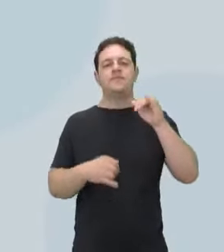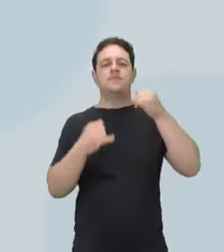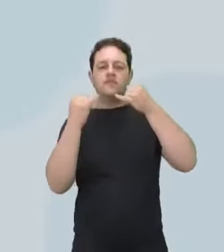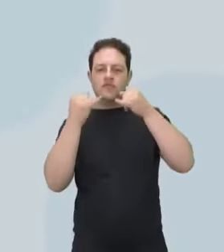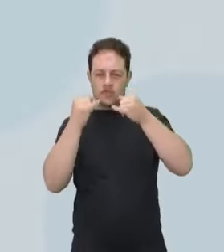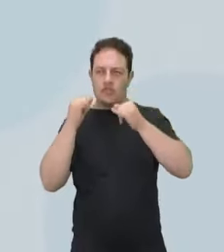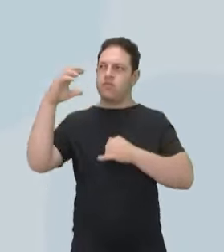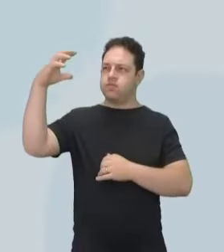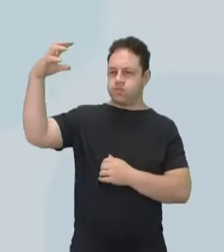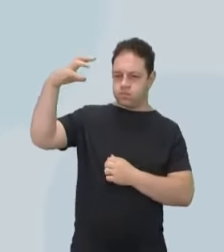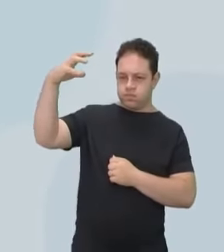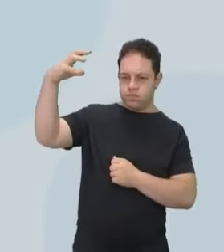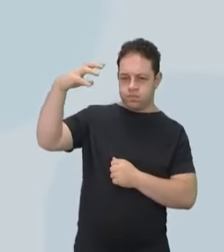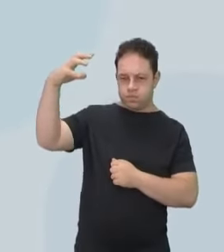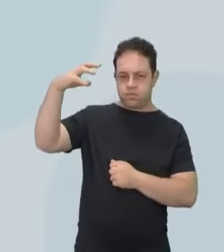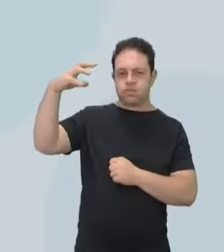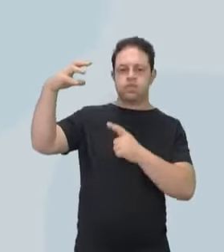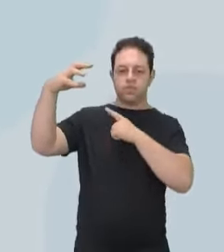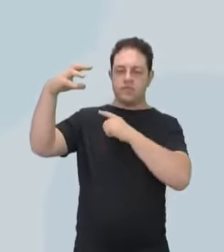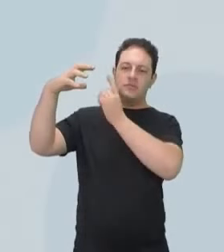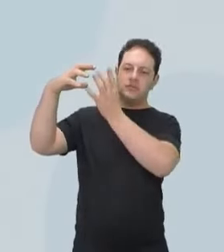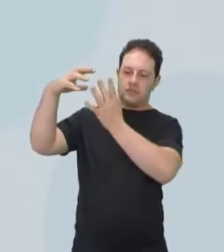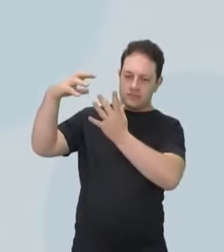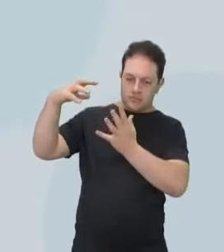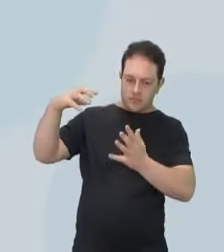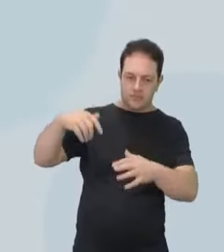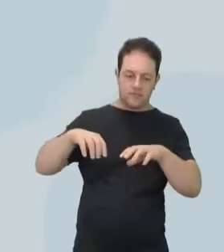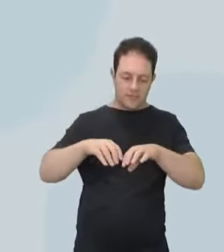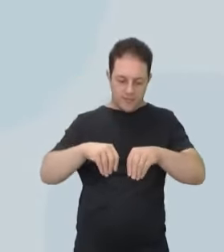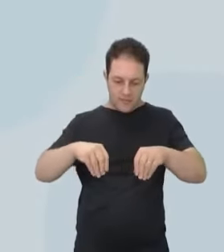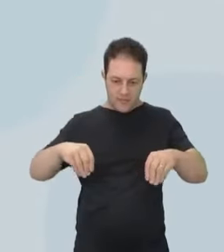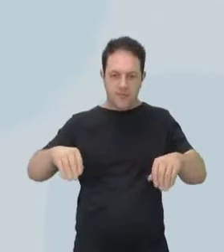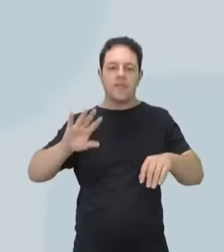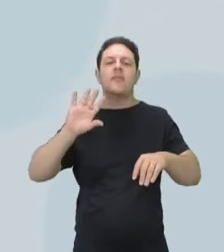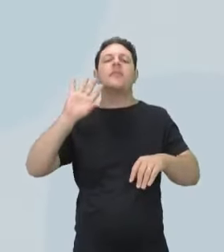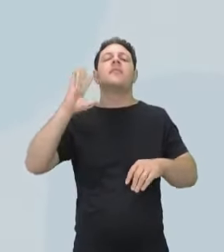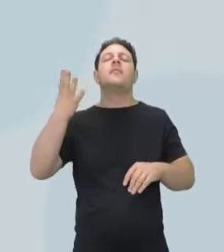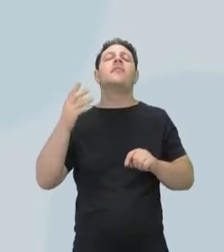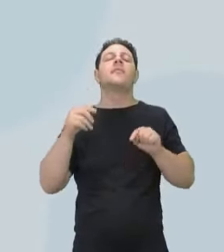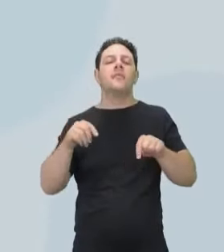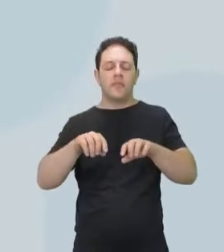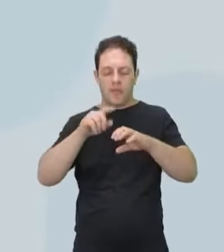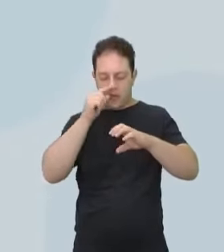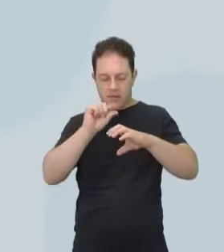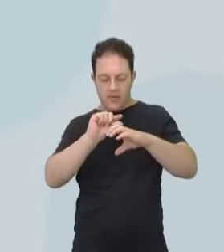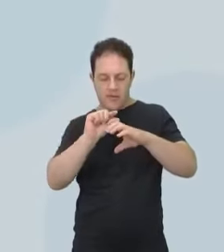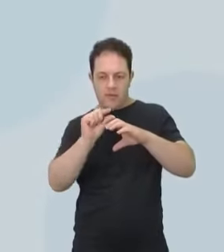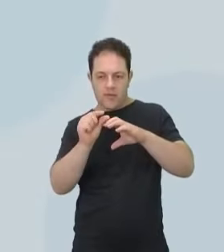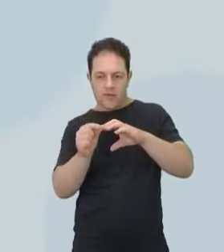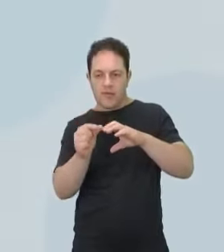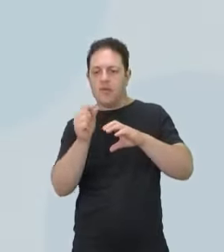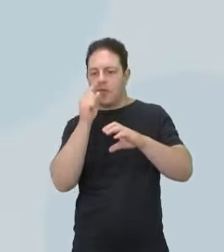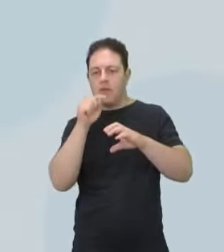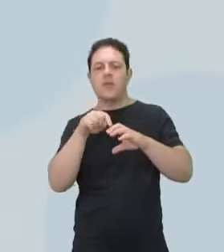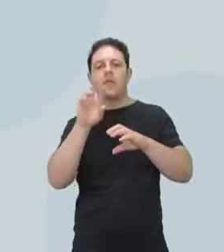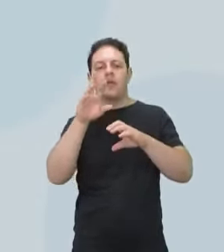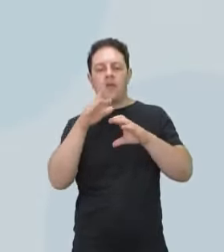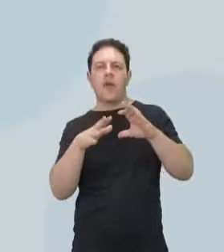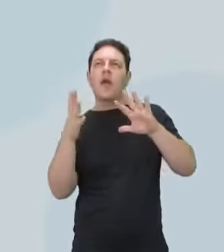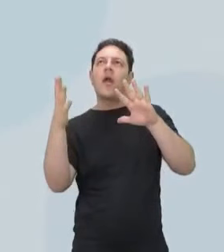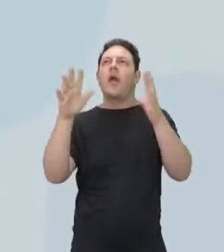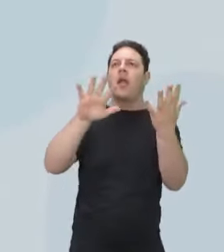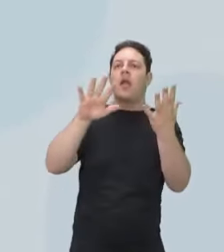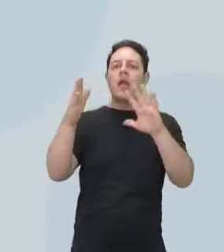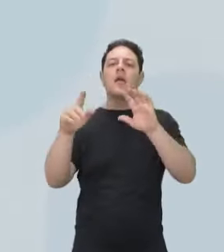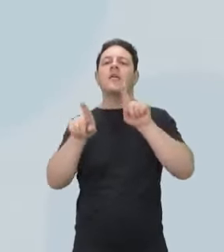energia, ela vai fluir dentro do sistema Terra e ela causa o que na atmosfera? O clima e os